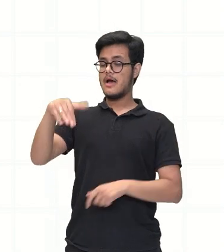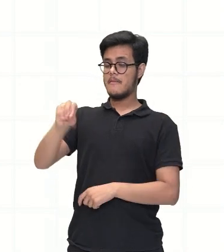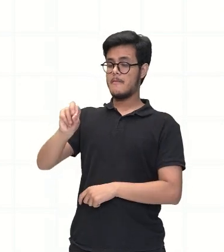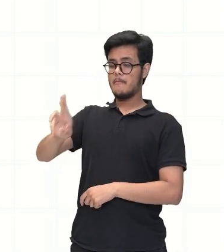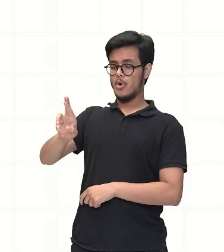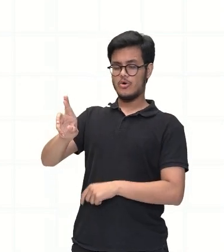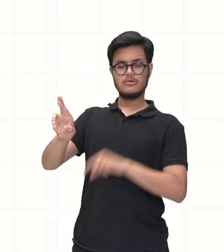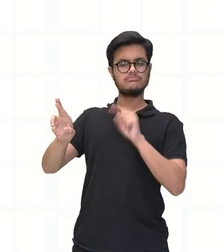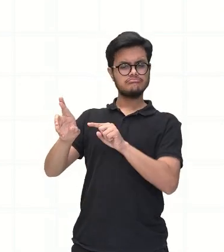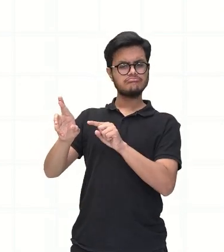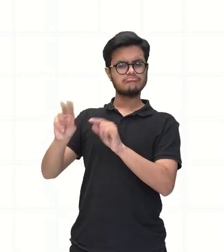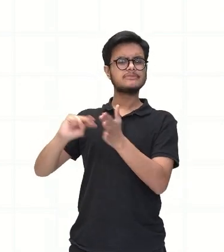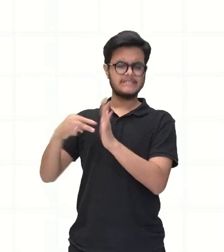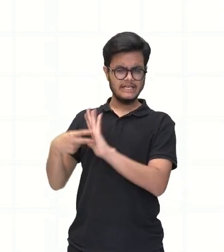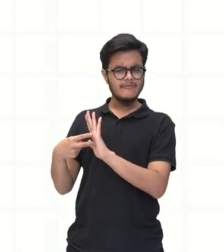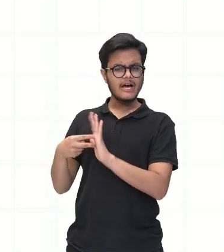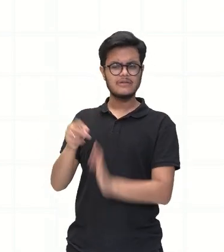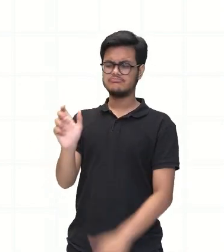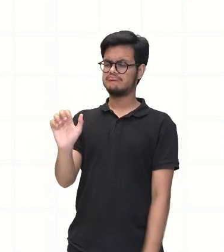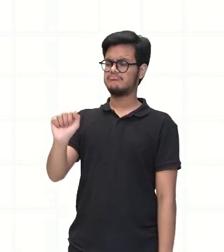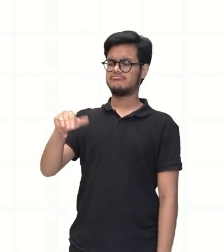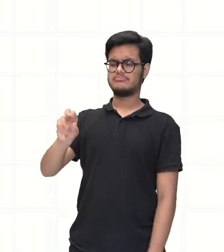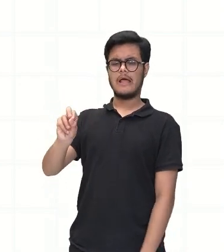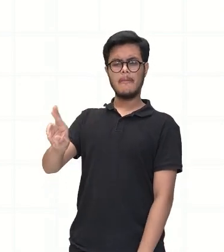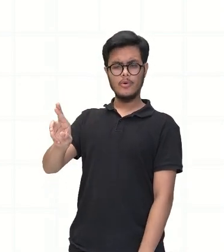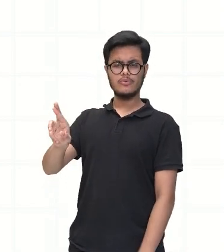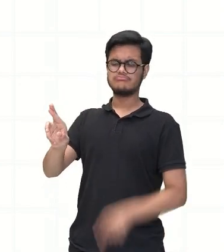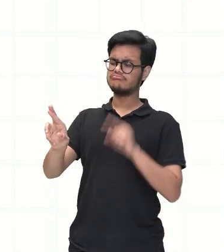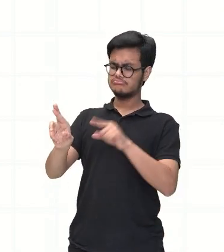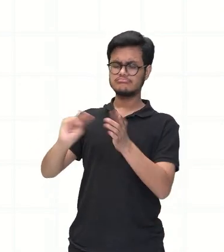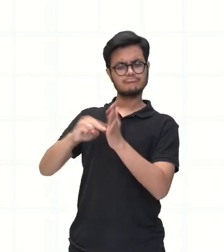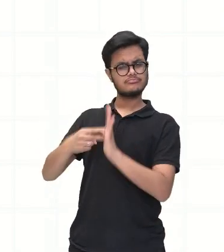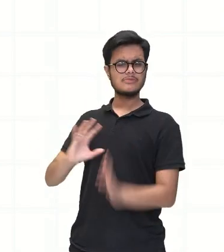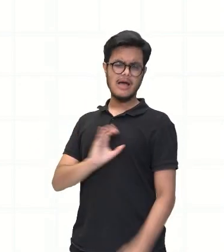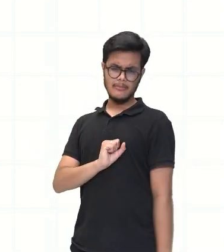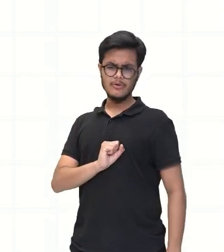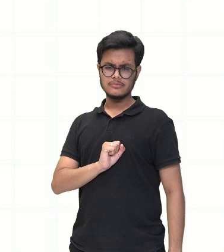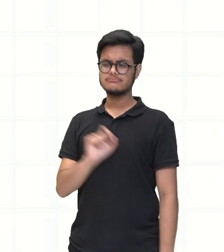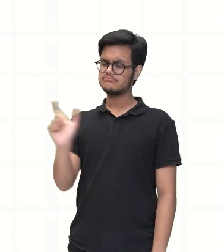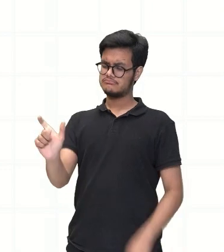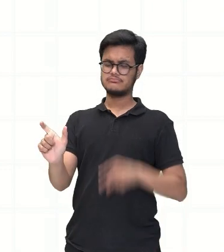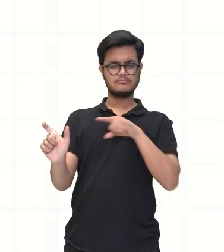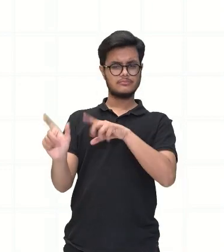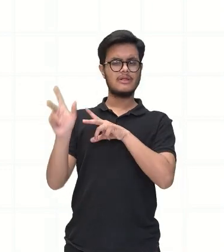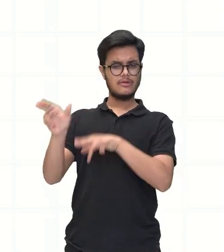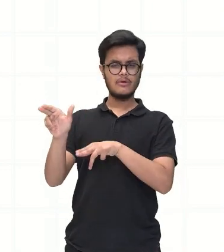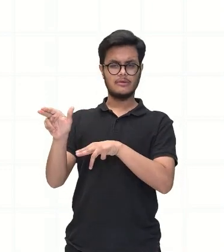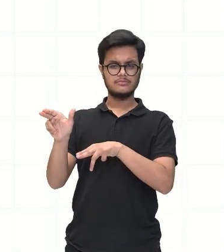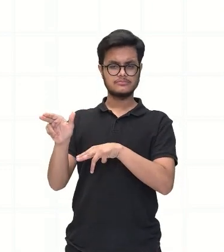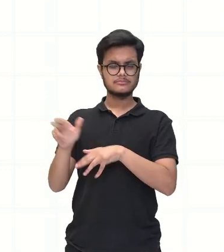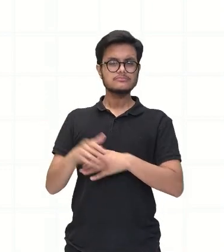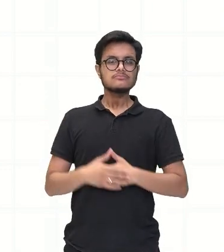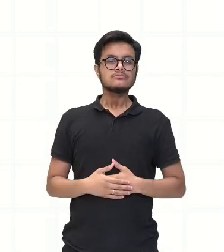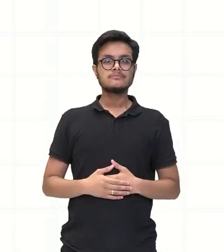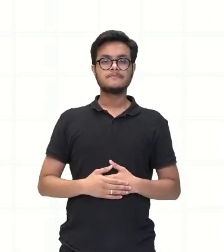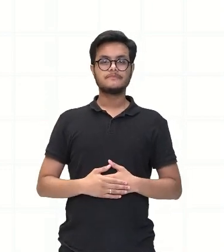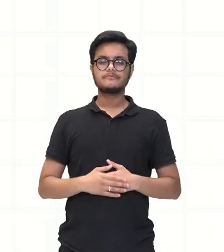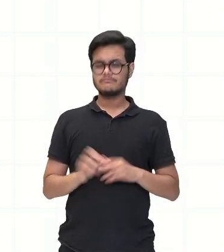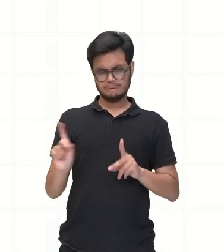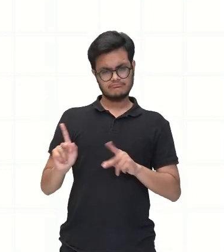ter o sentido. Não vai manter o sentido? Vai manter o sentido dele. Vai manter o mesmo sentido, amor,